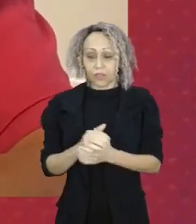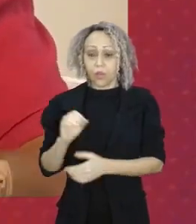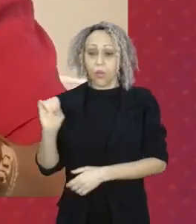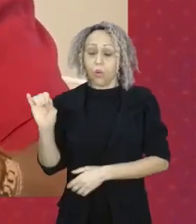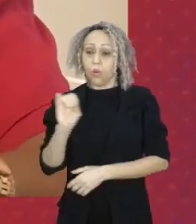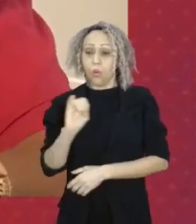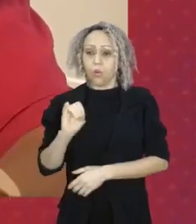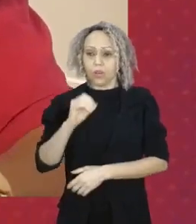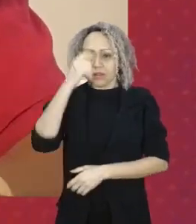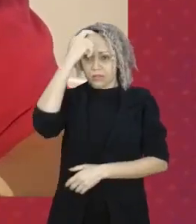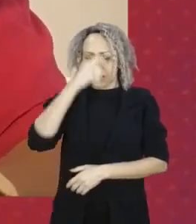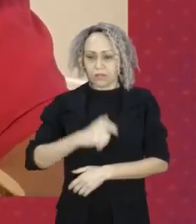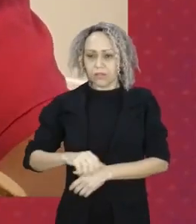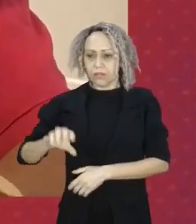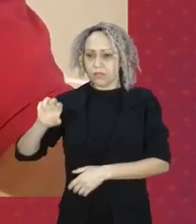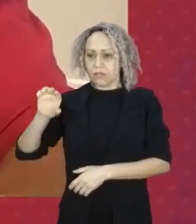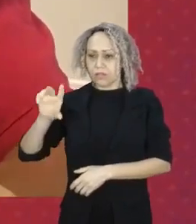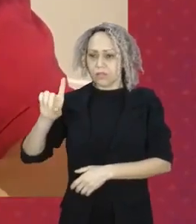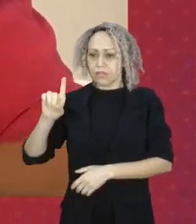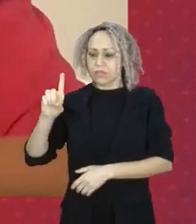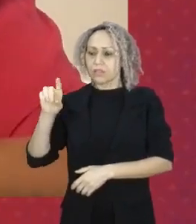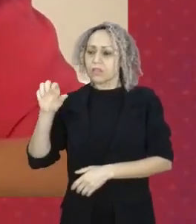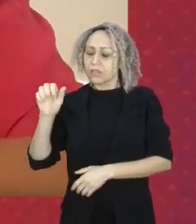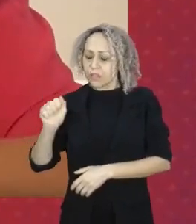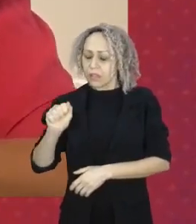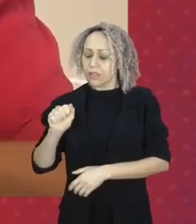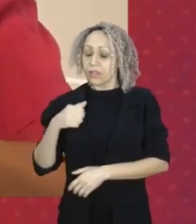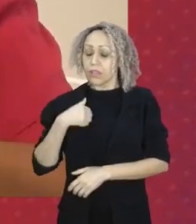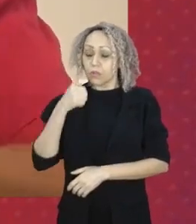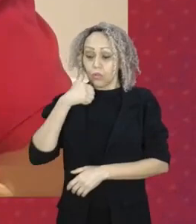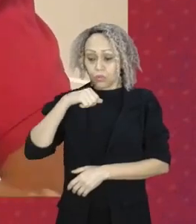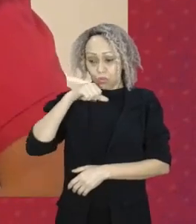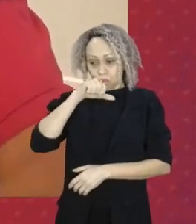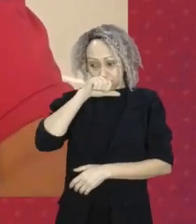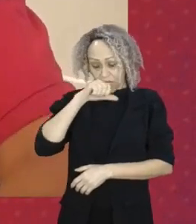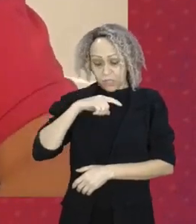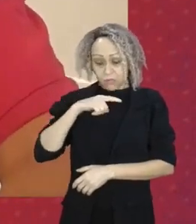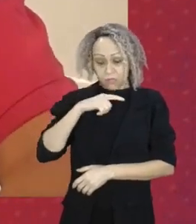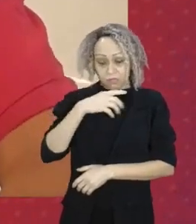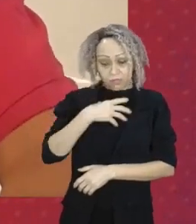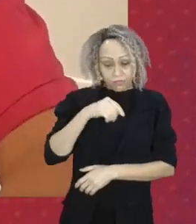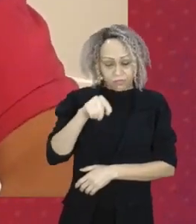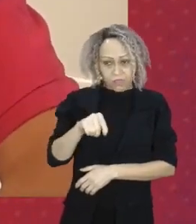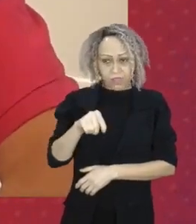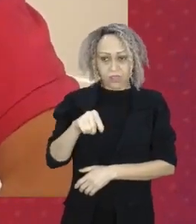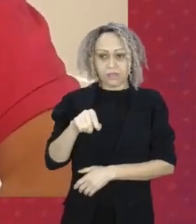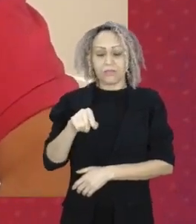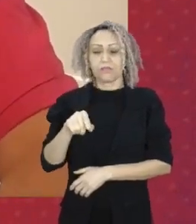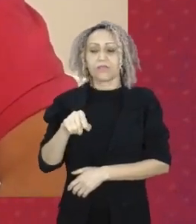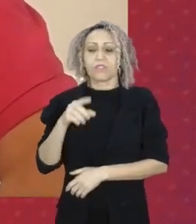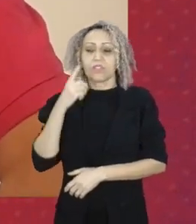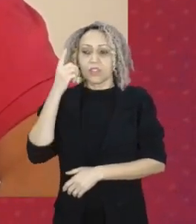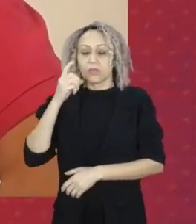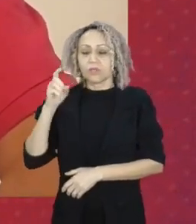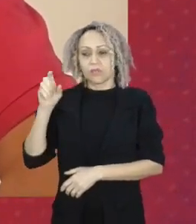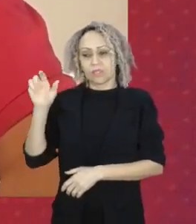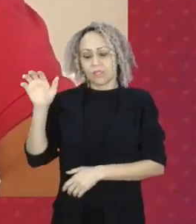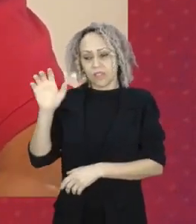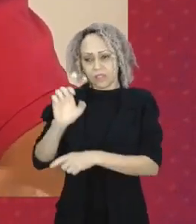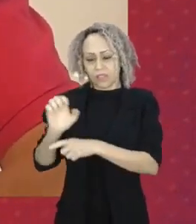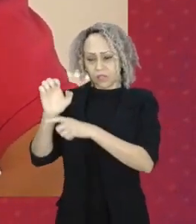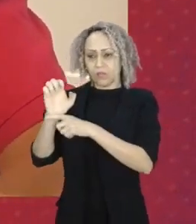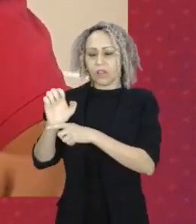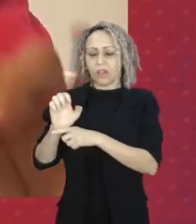Olá, eu sou Cida Ramos, mãe, professora, deputada estadual, pessoa com